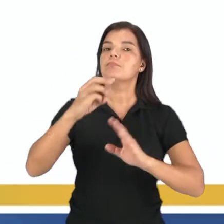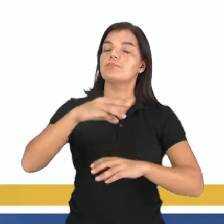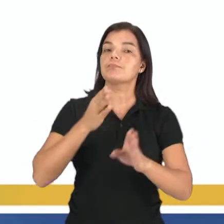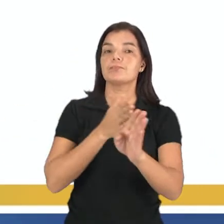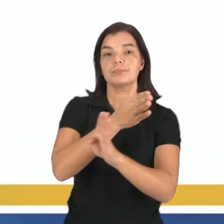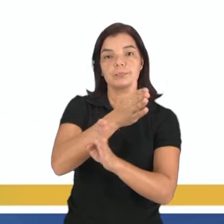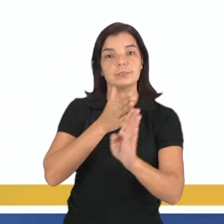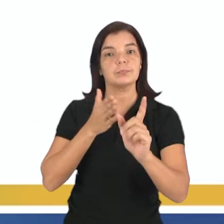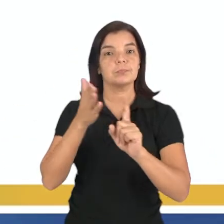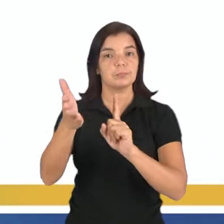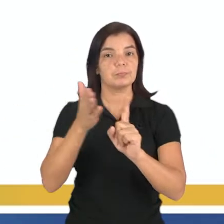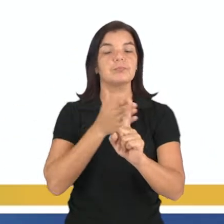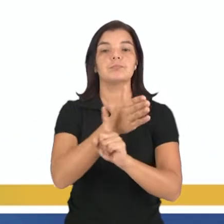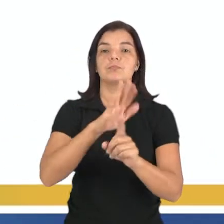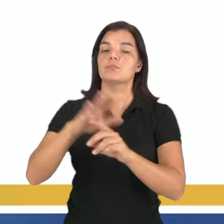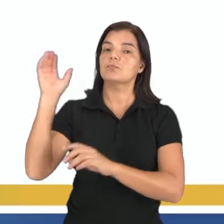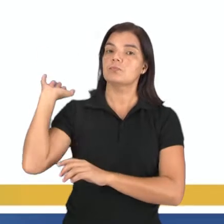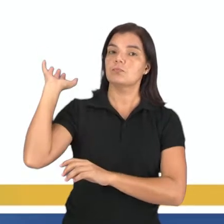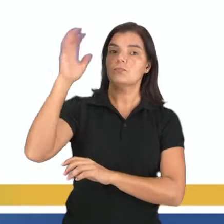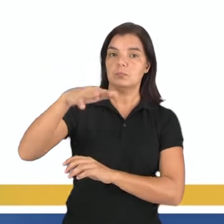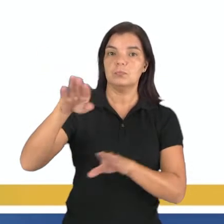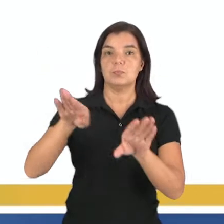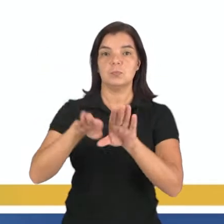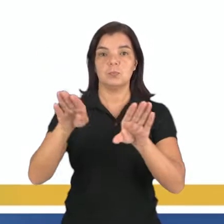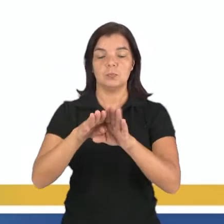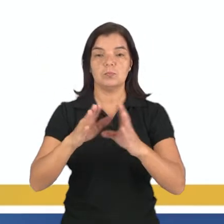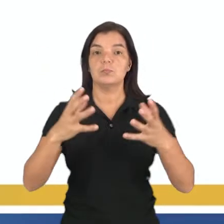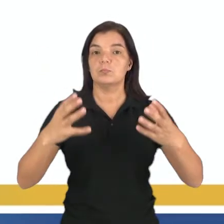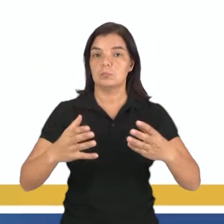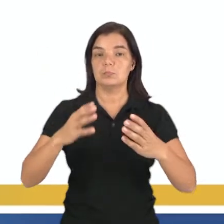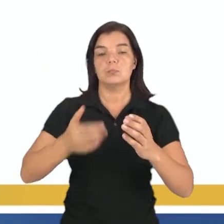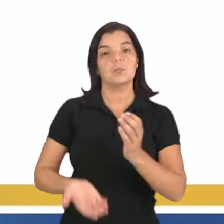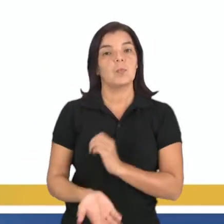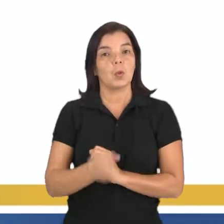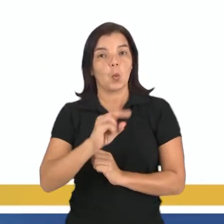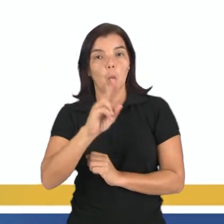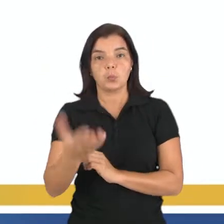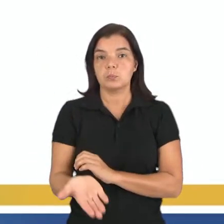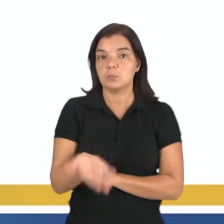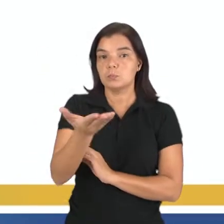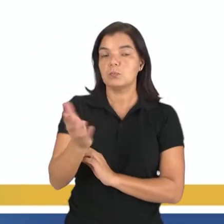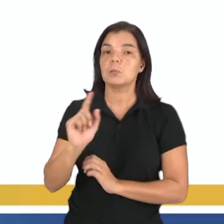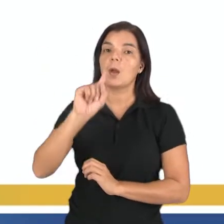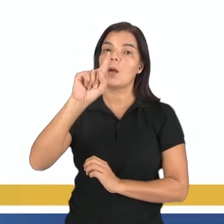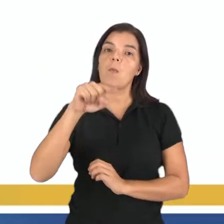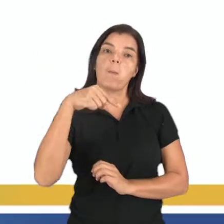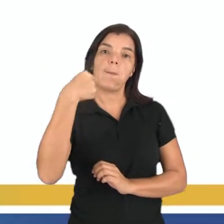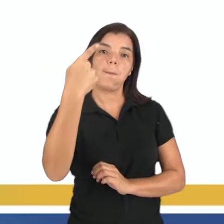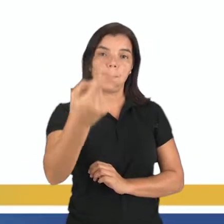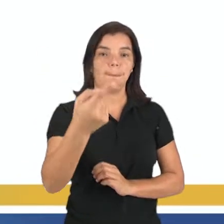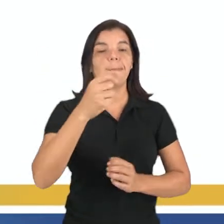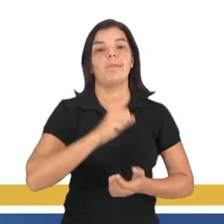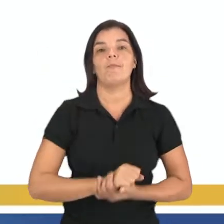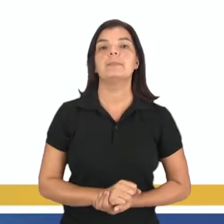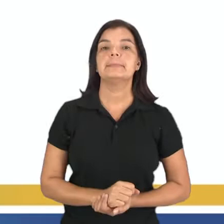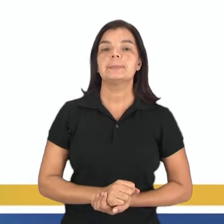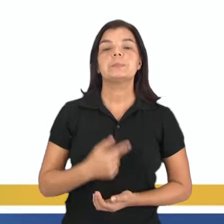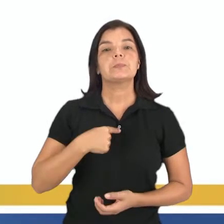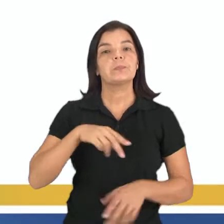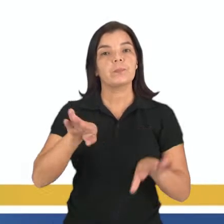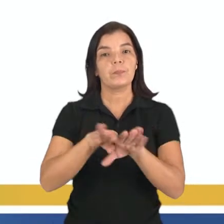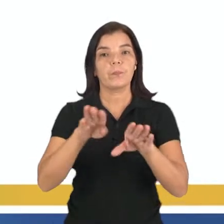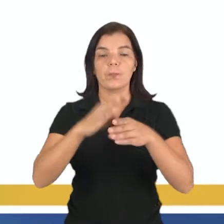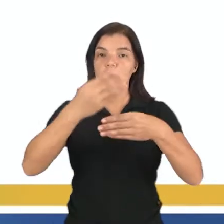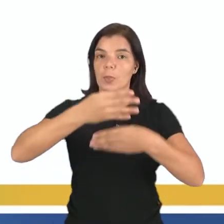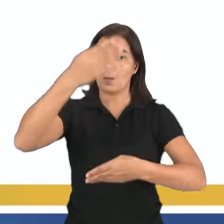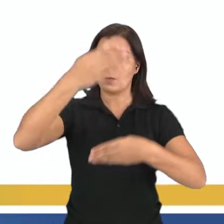se arremessa, lança ou se bate na bola ou peteca em direção a uma quadra adversária, sobre a